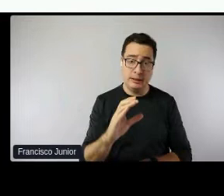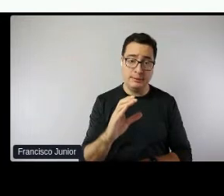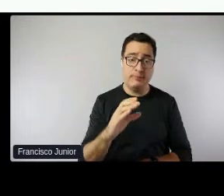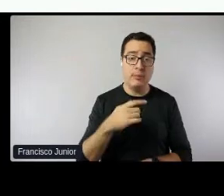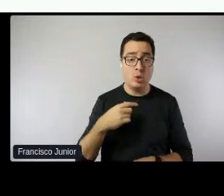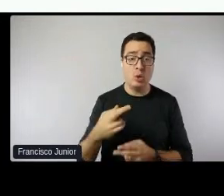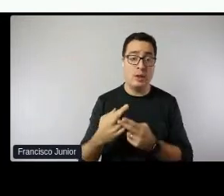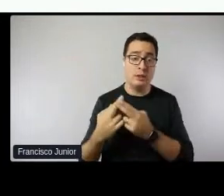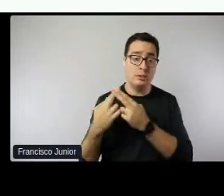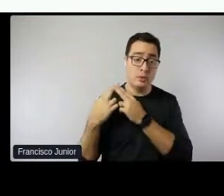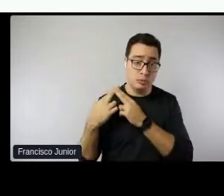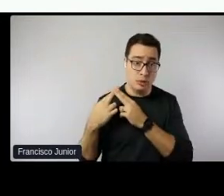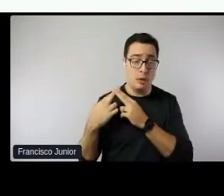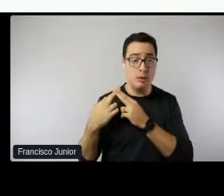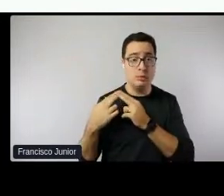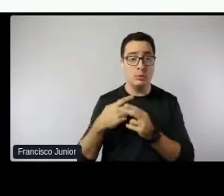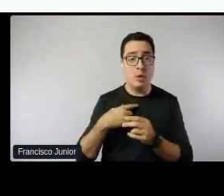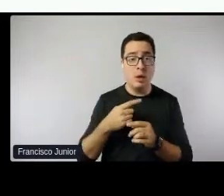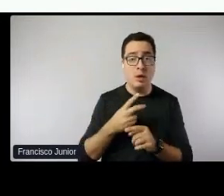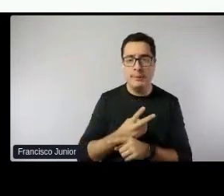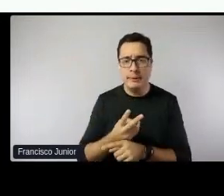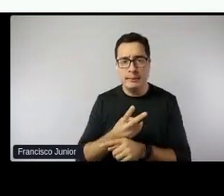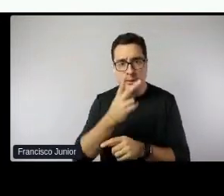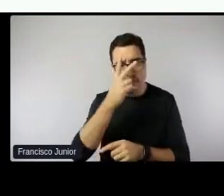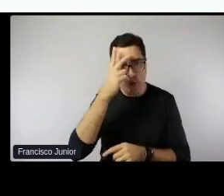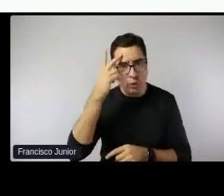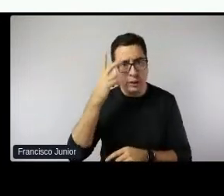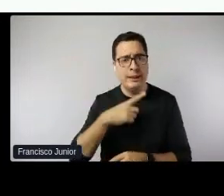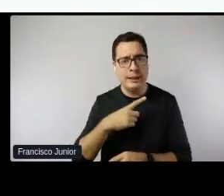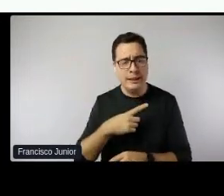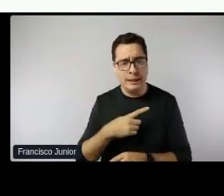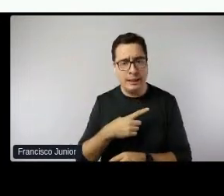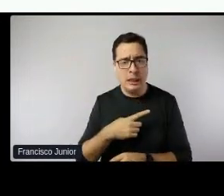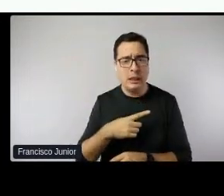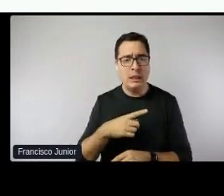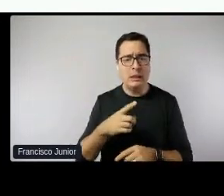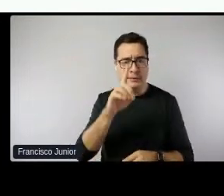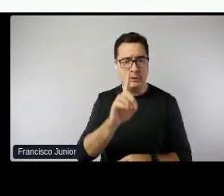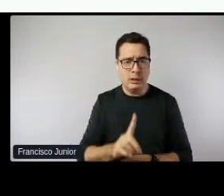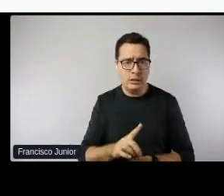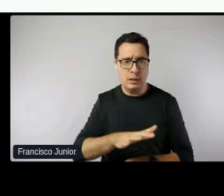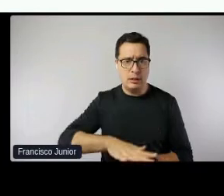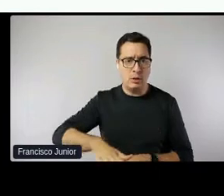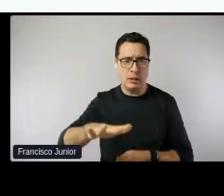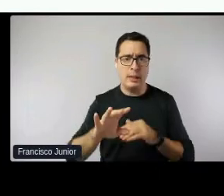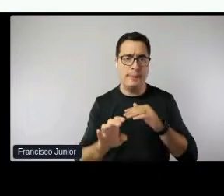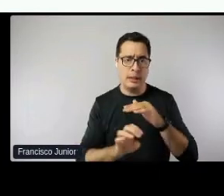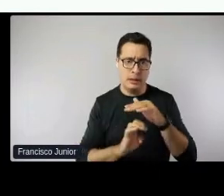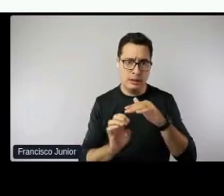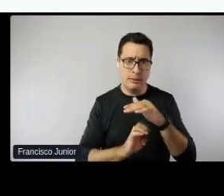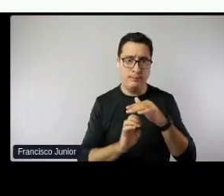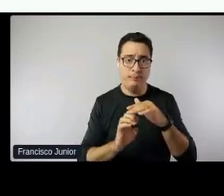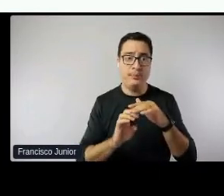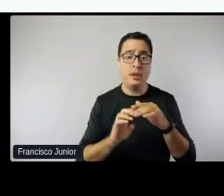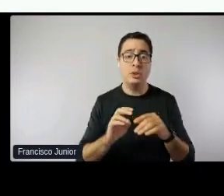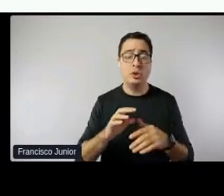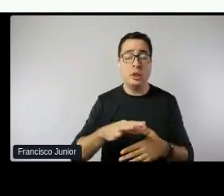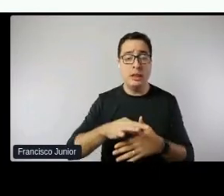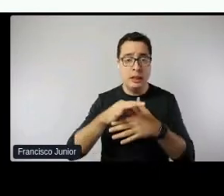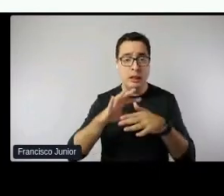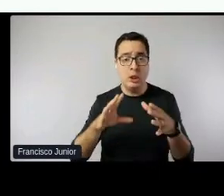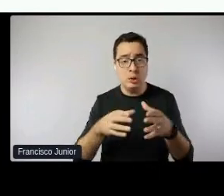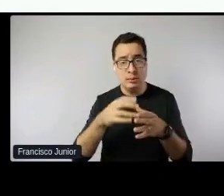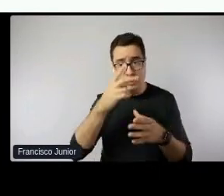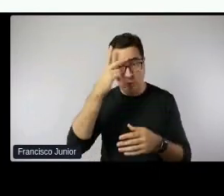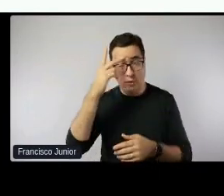responsável pelo acompanhamento das pessoas com deficiência de toda a empresa. Sou líder do grupo de ação de pessoas com